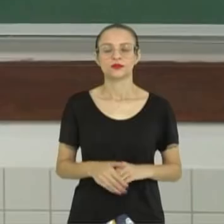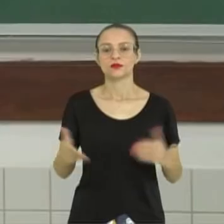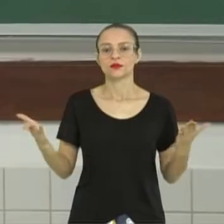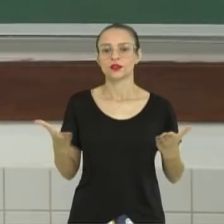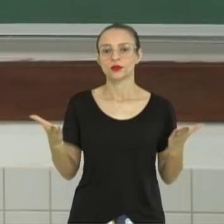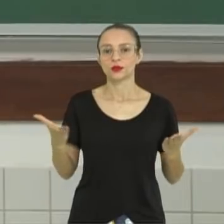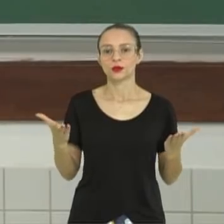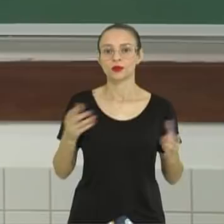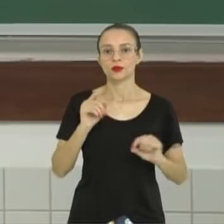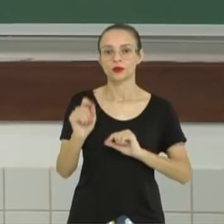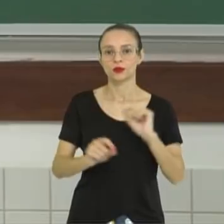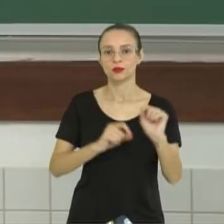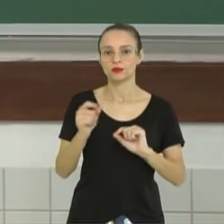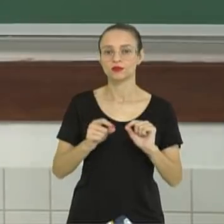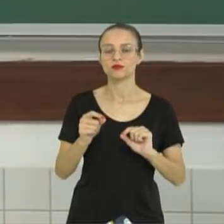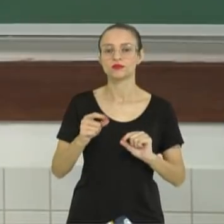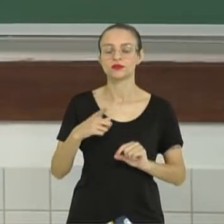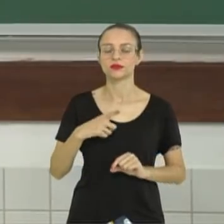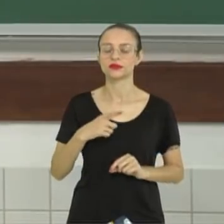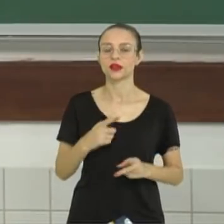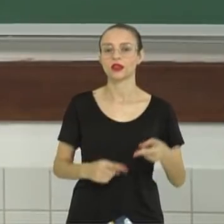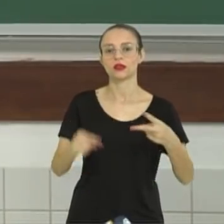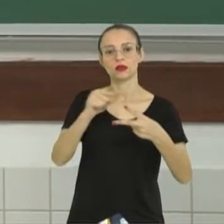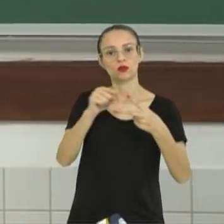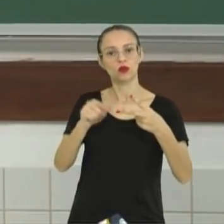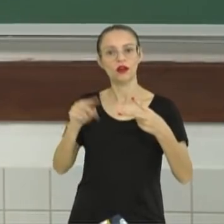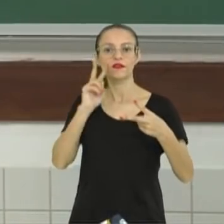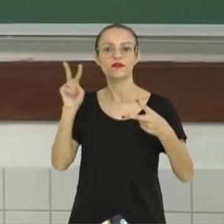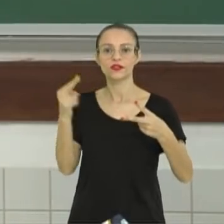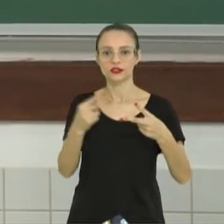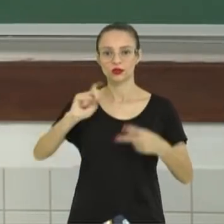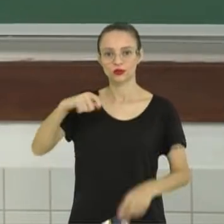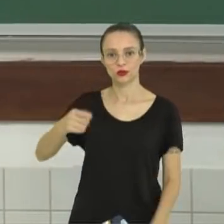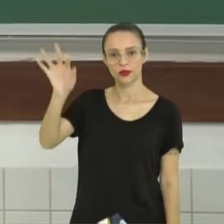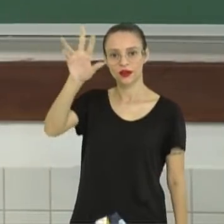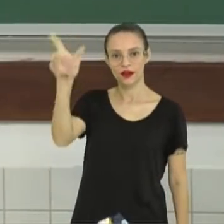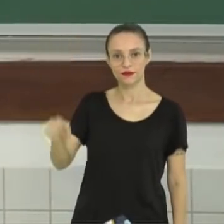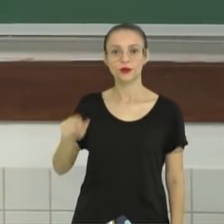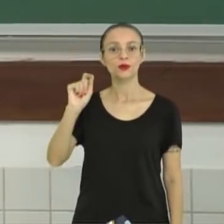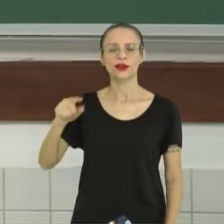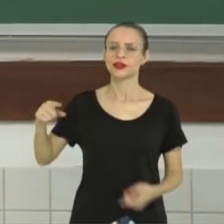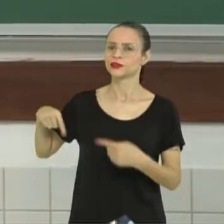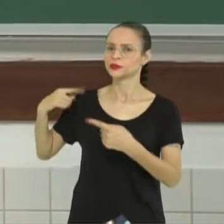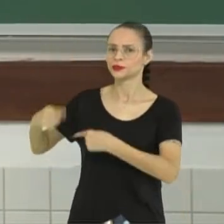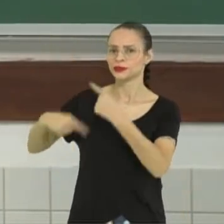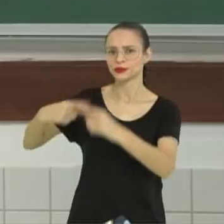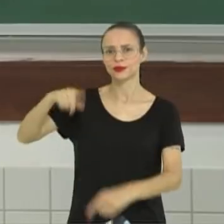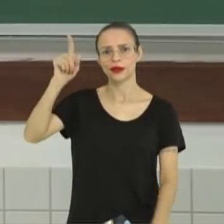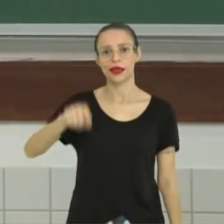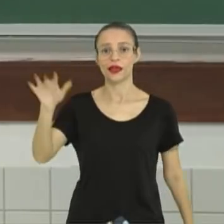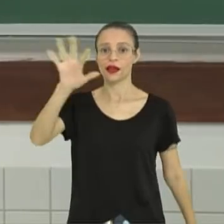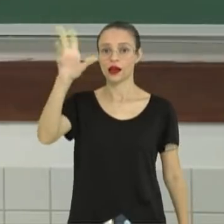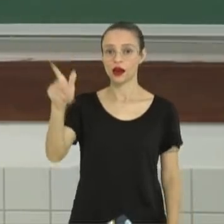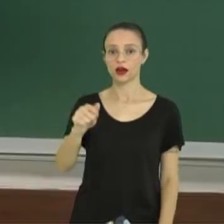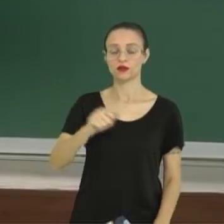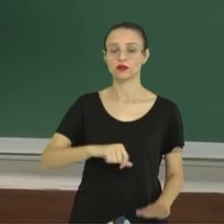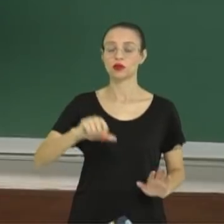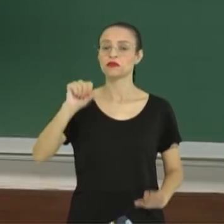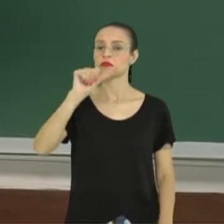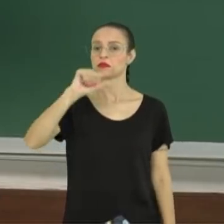nós tem duas visões do continente africano. Uma que já vem de muito tempo, que é o